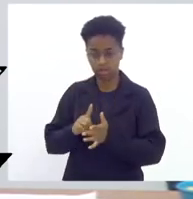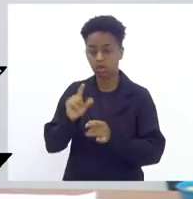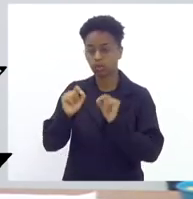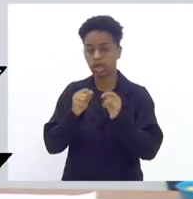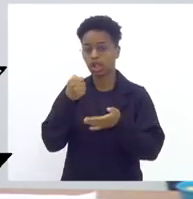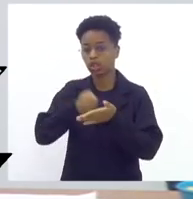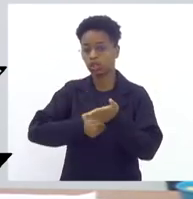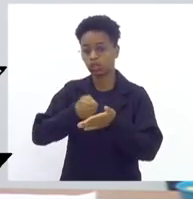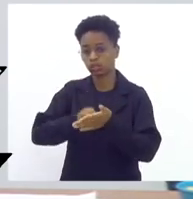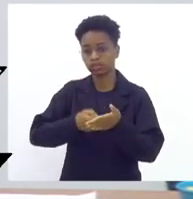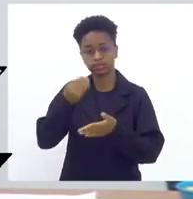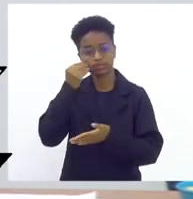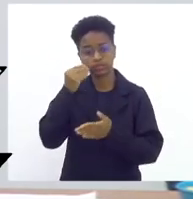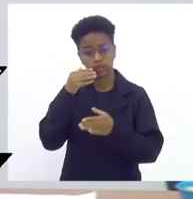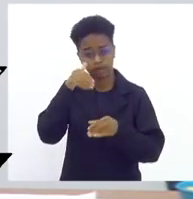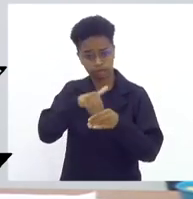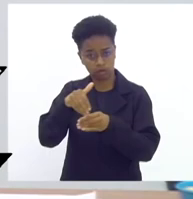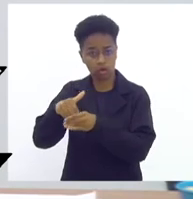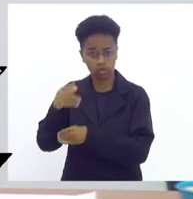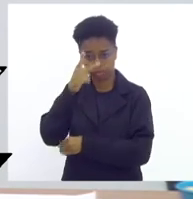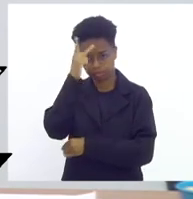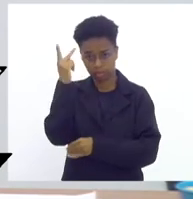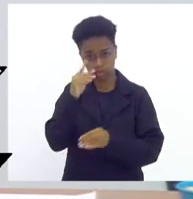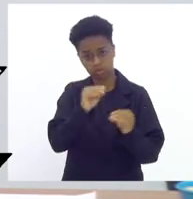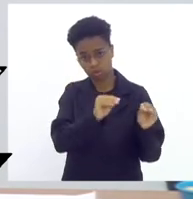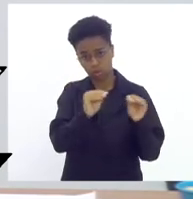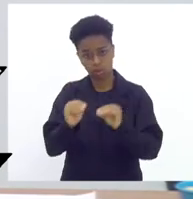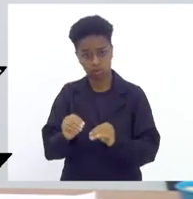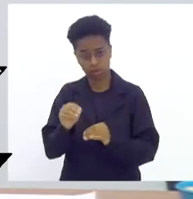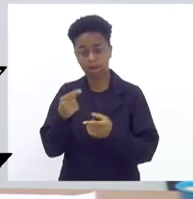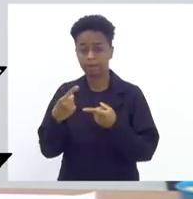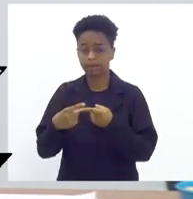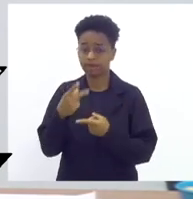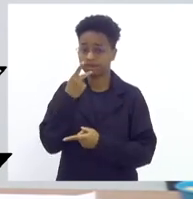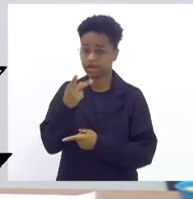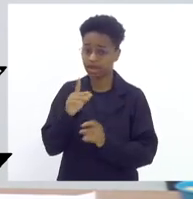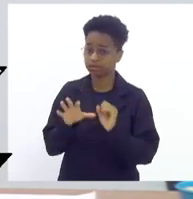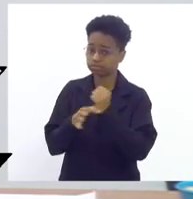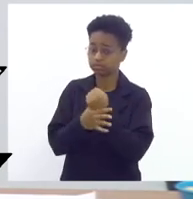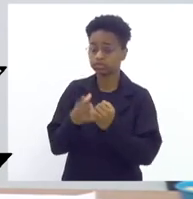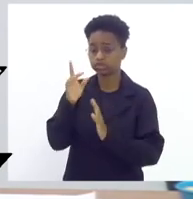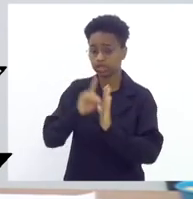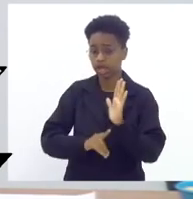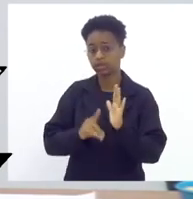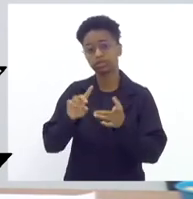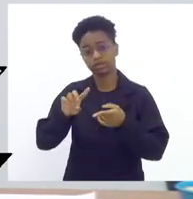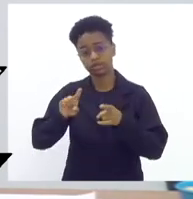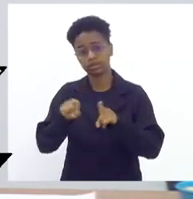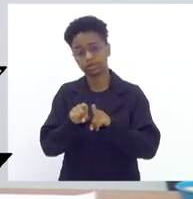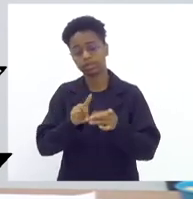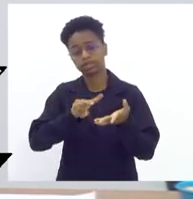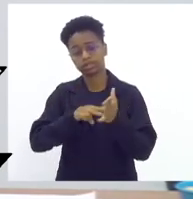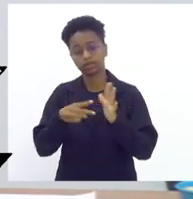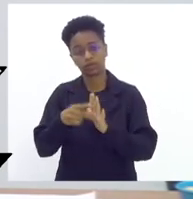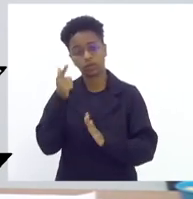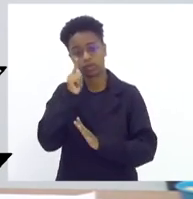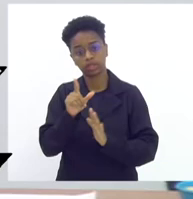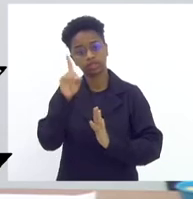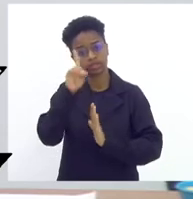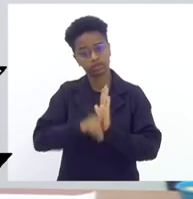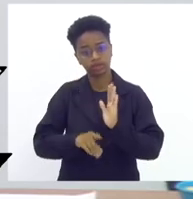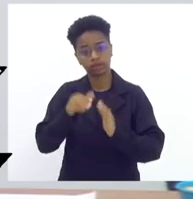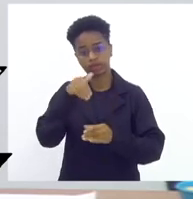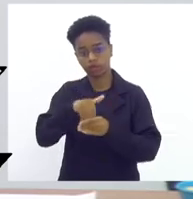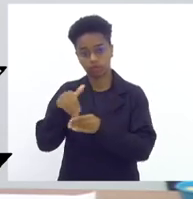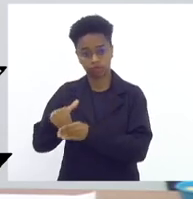luta pelo voto do cidadão Imigrante né porque falar da garantia de todos os direitos é falar para essa luta ainda não